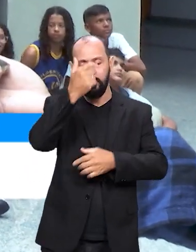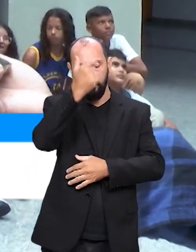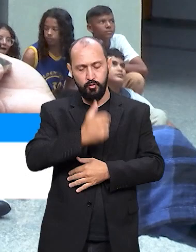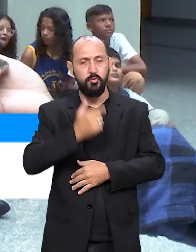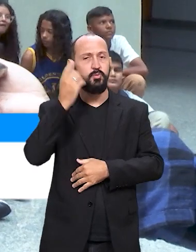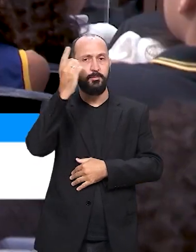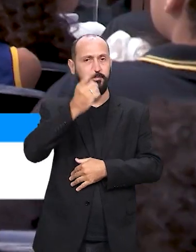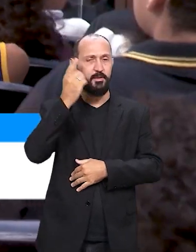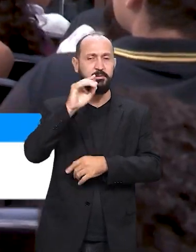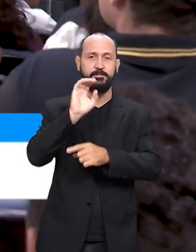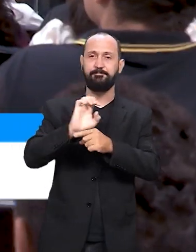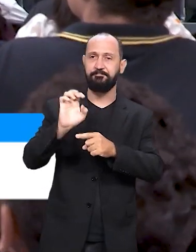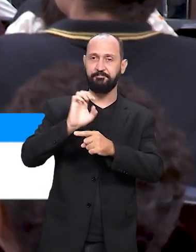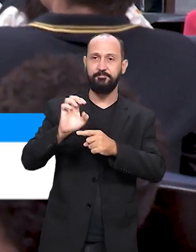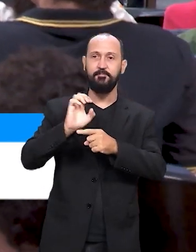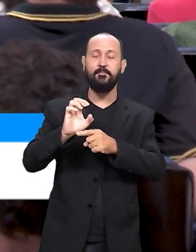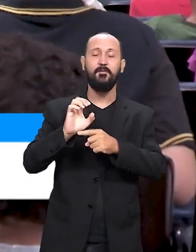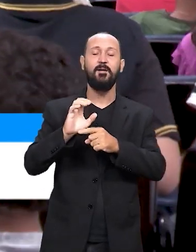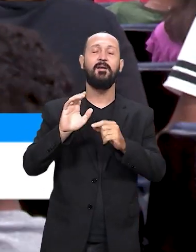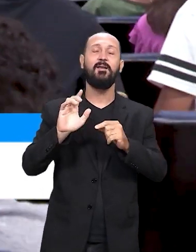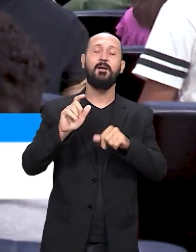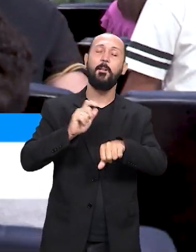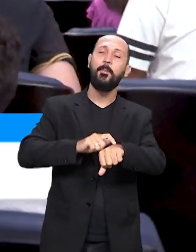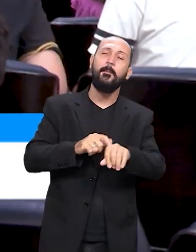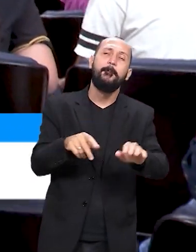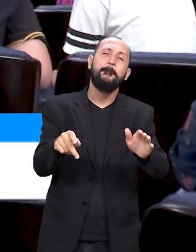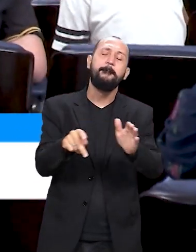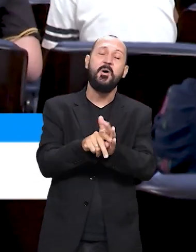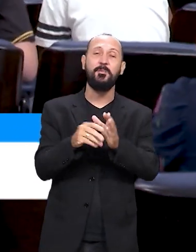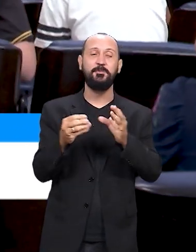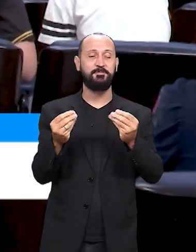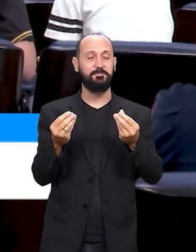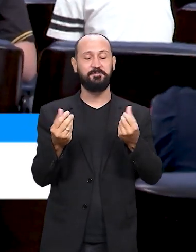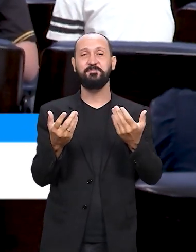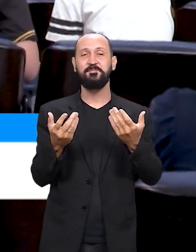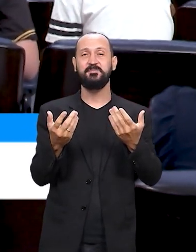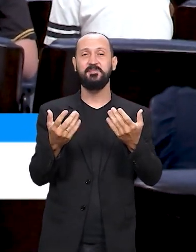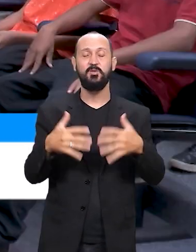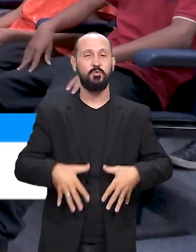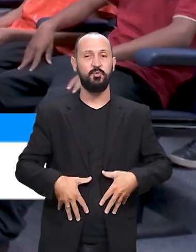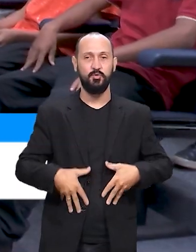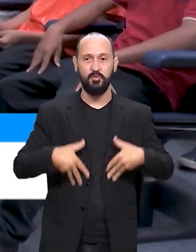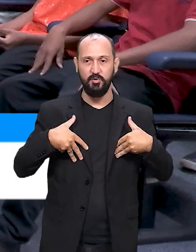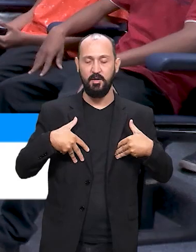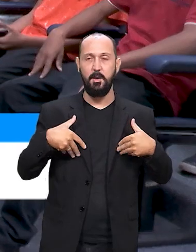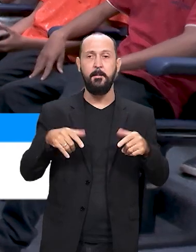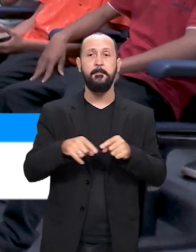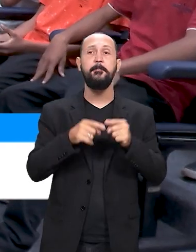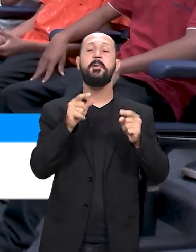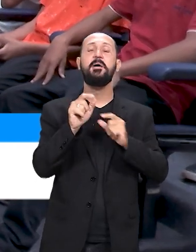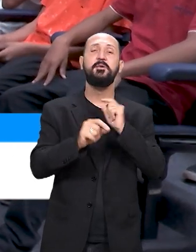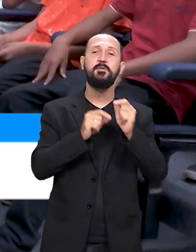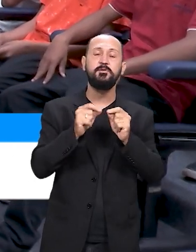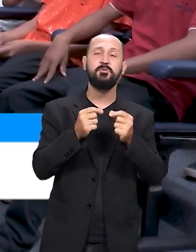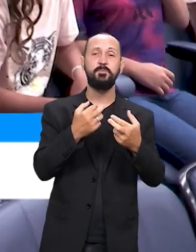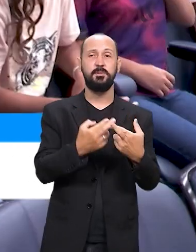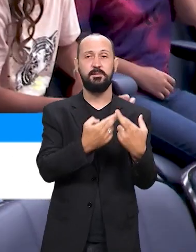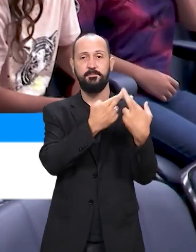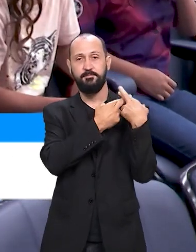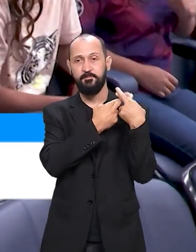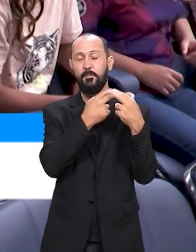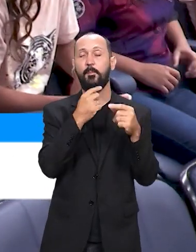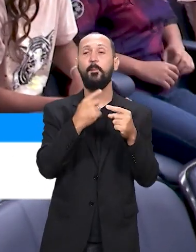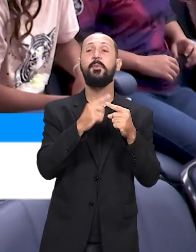trabalho de um deputado estadual. Então é um momento de vamos dizer assim, de muita alegria, mas principalmente de